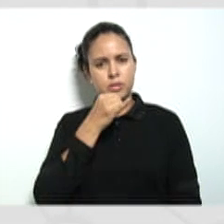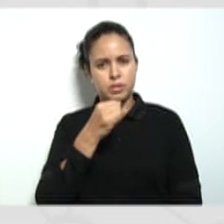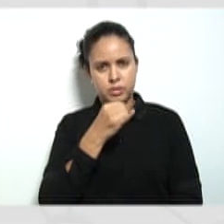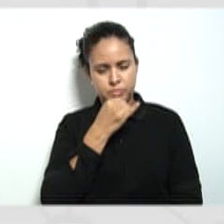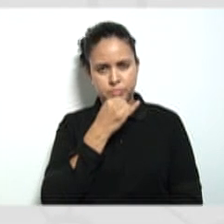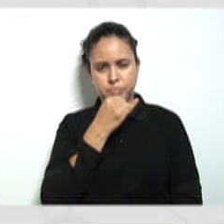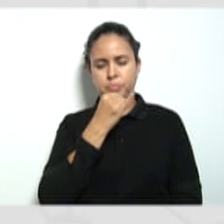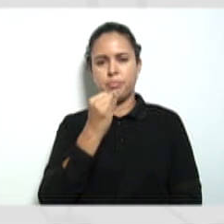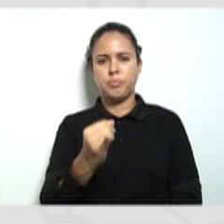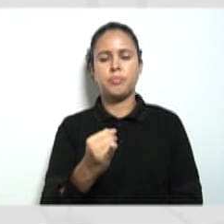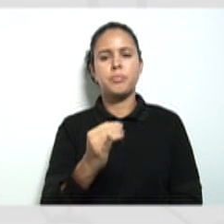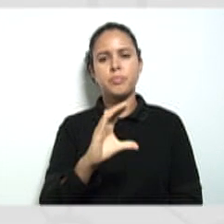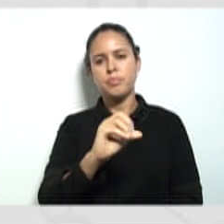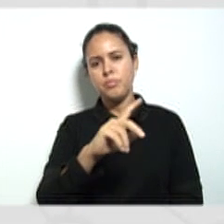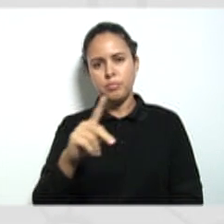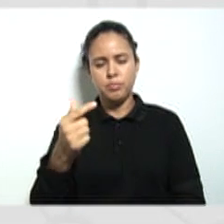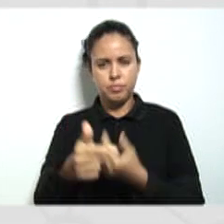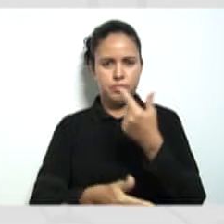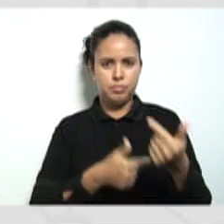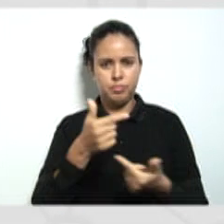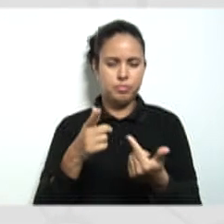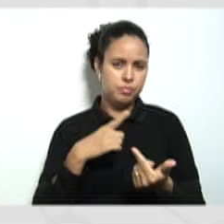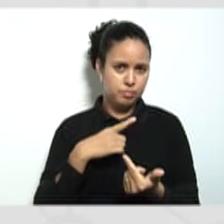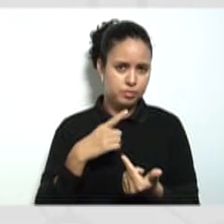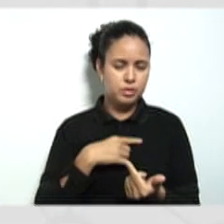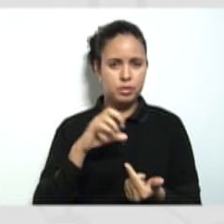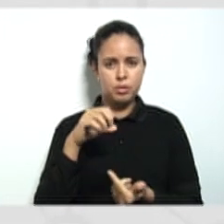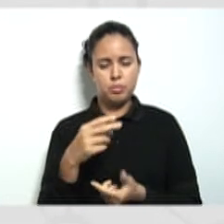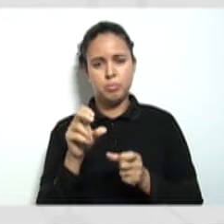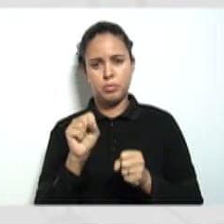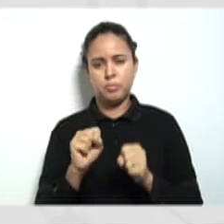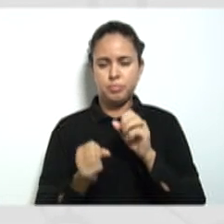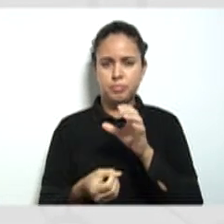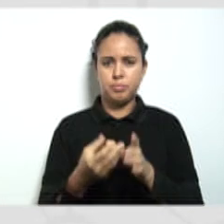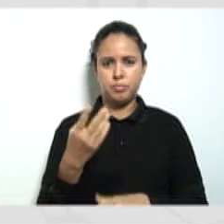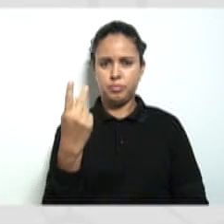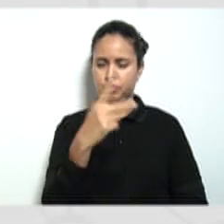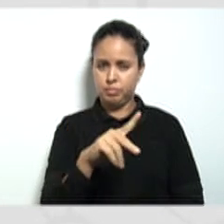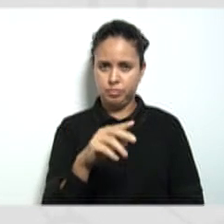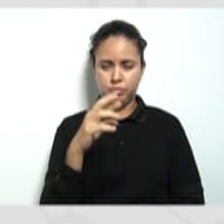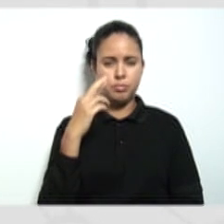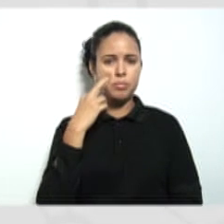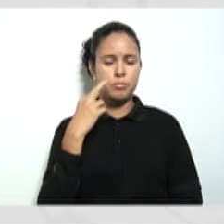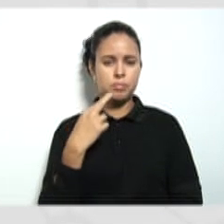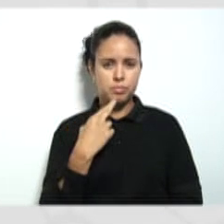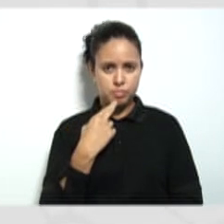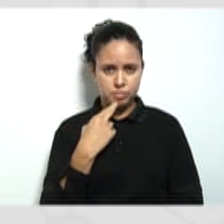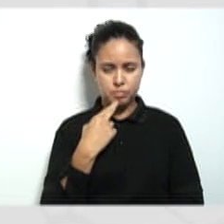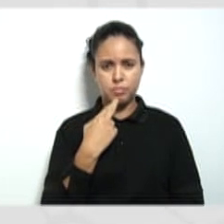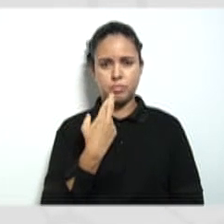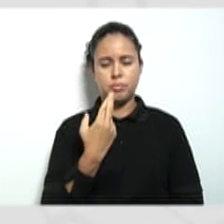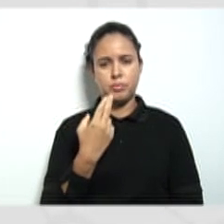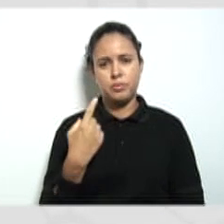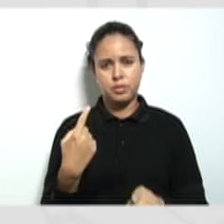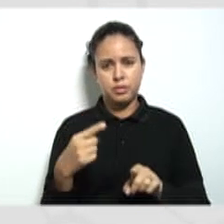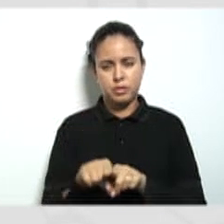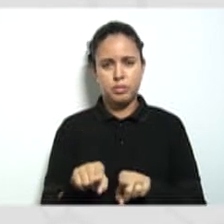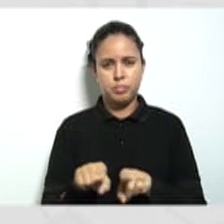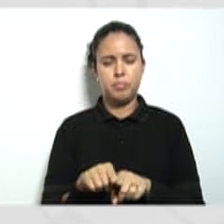de trabalho que existem ou poderiam existir na sua região. Não se esqueça de nos dizer qual município você